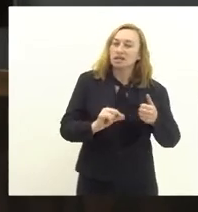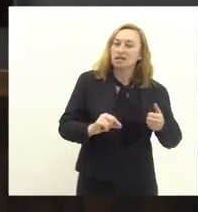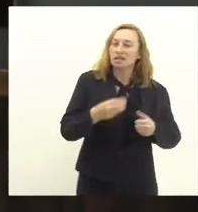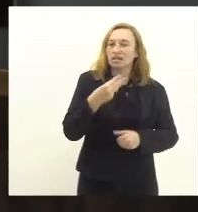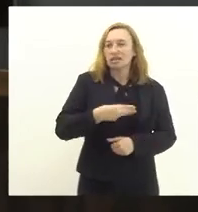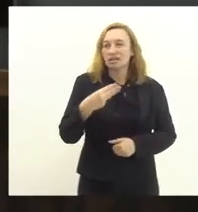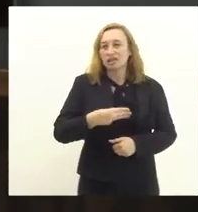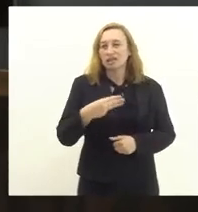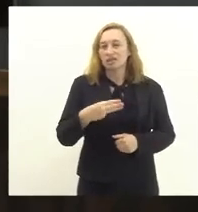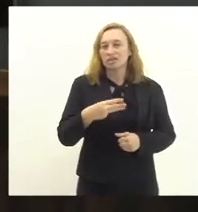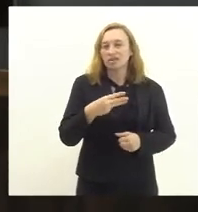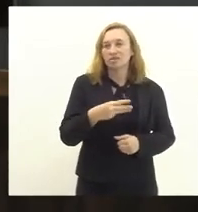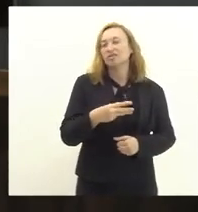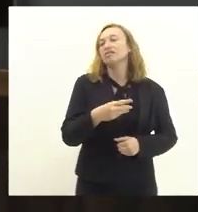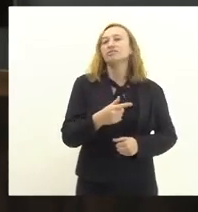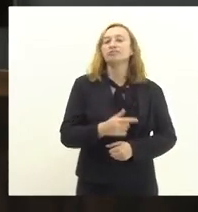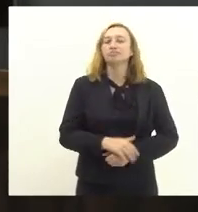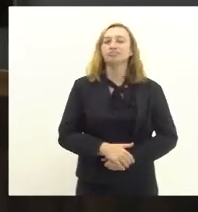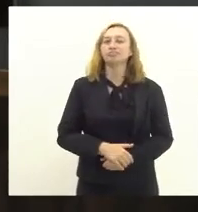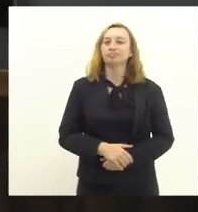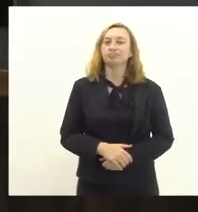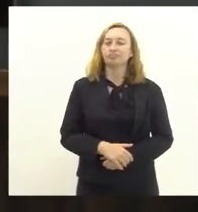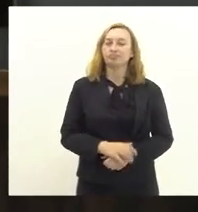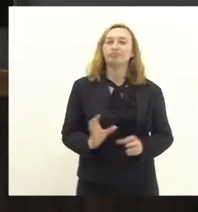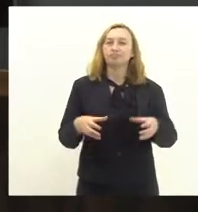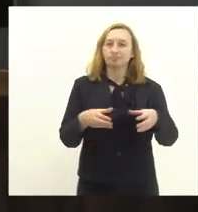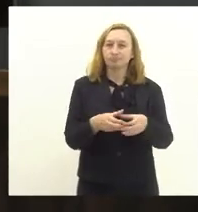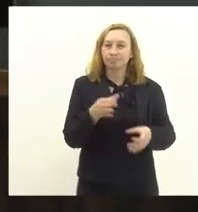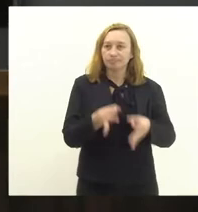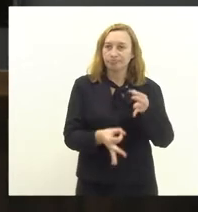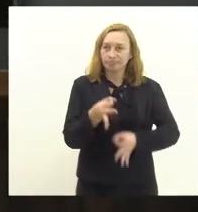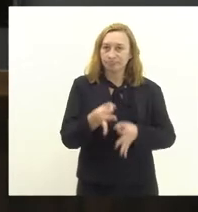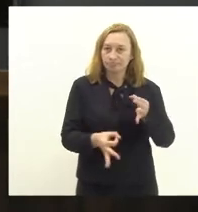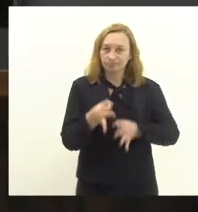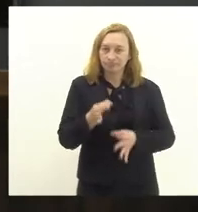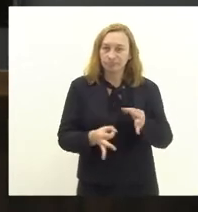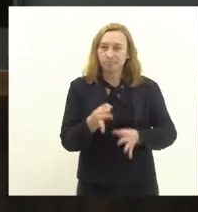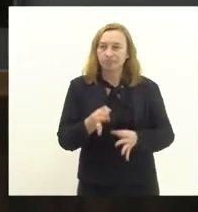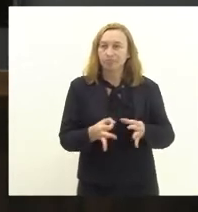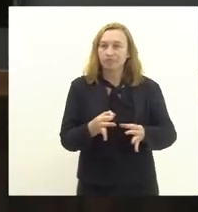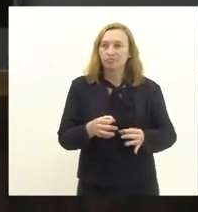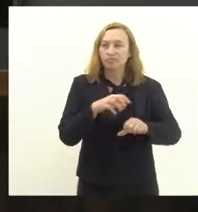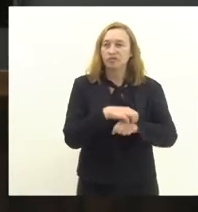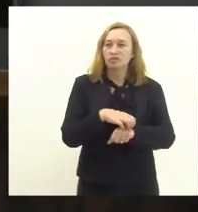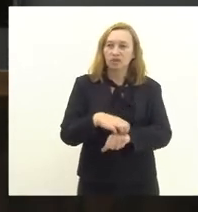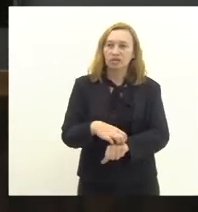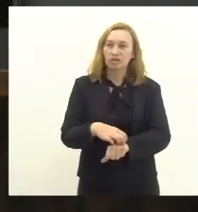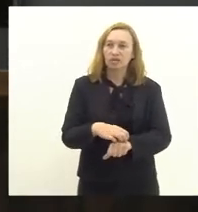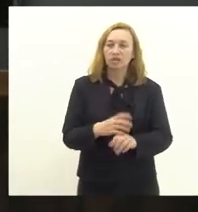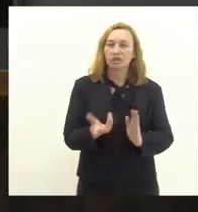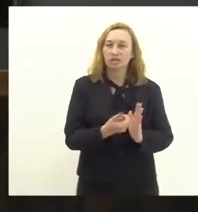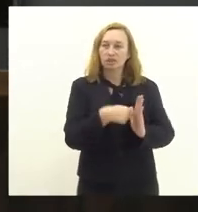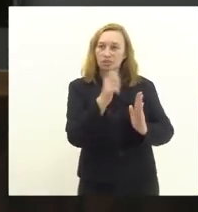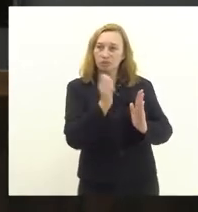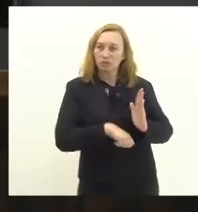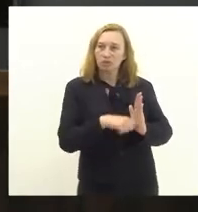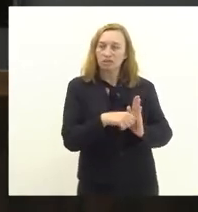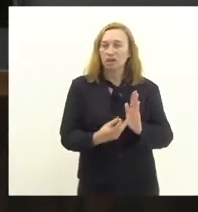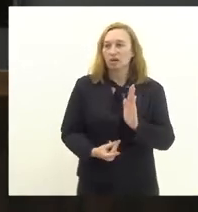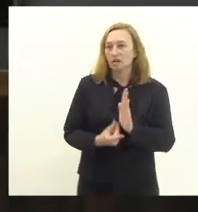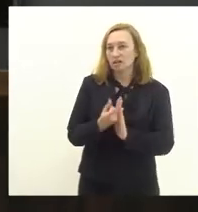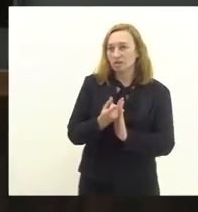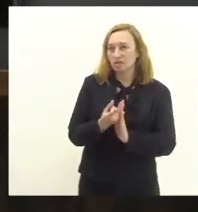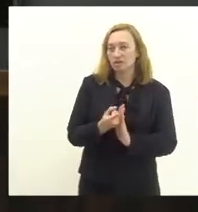9.525 de 21, pendendo de pareceres das comissões de Constituição e Justiça, Transporte, de Tributação e